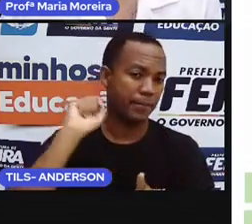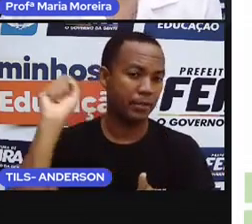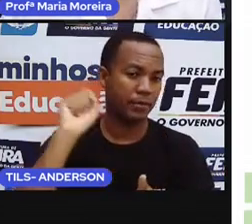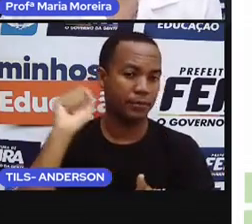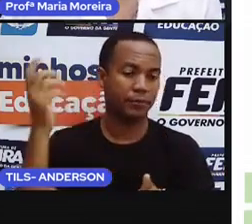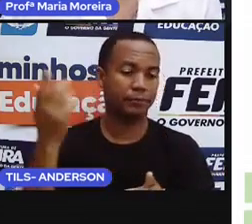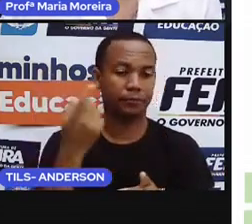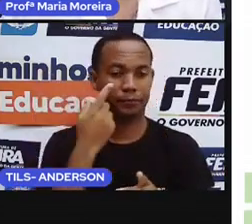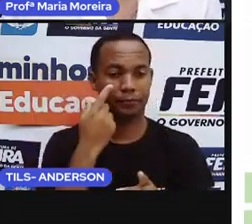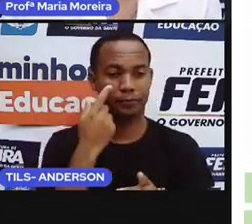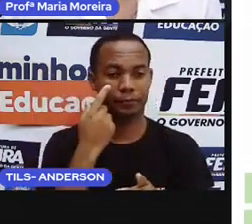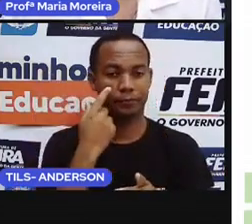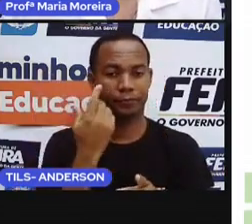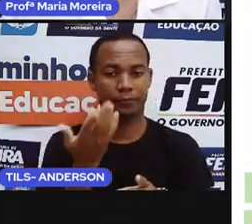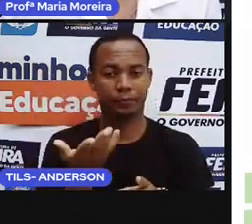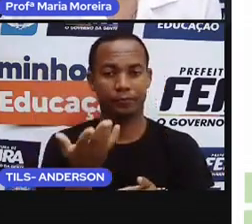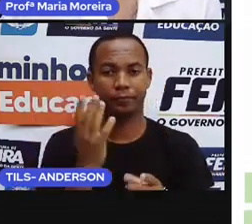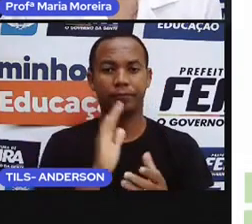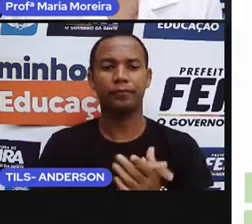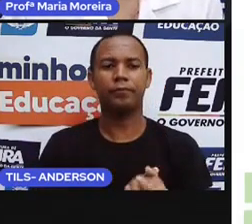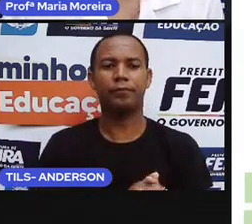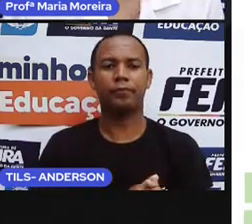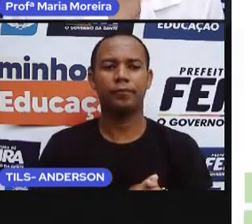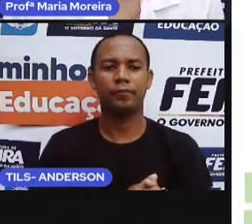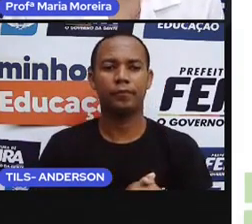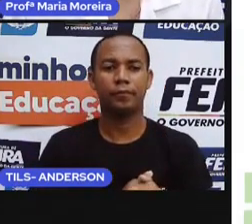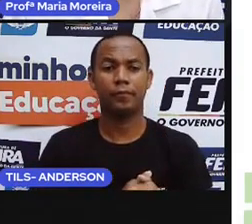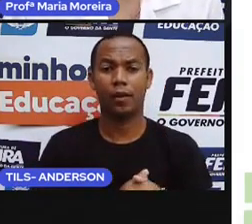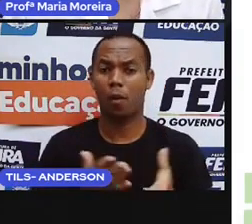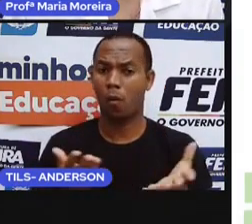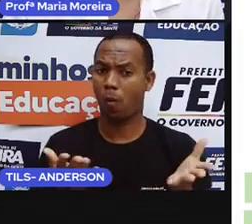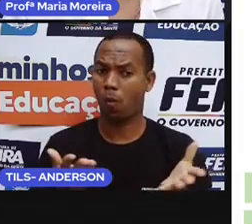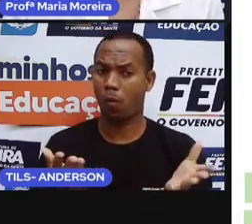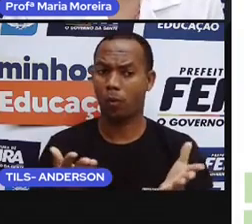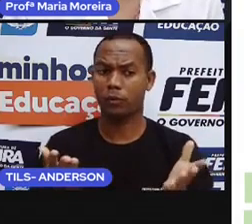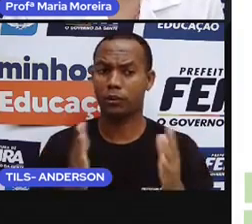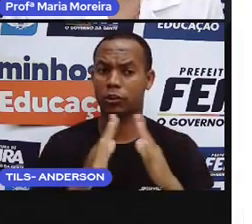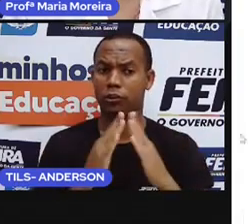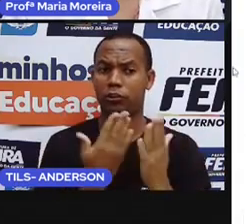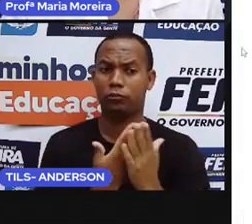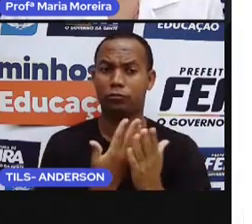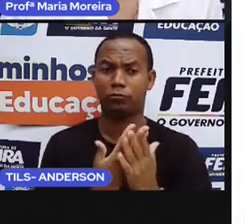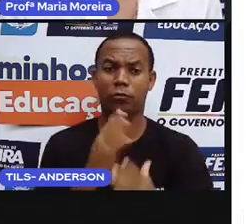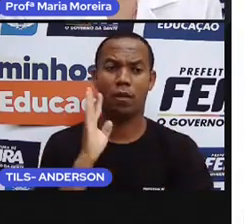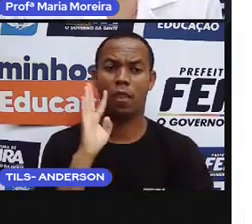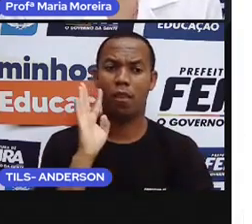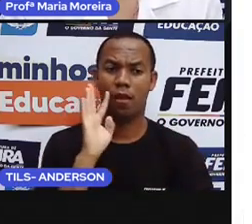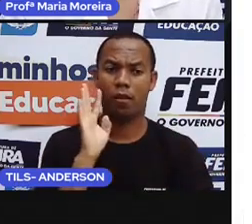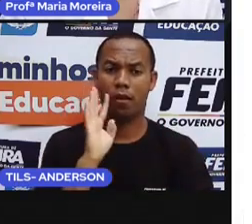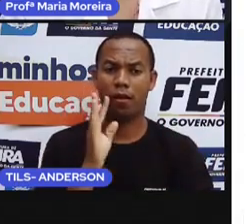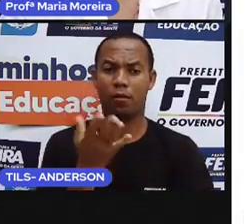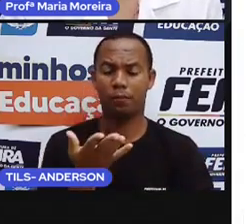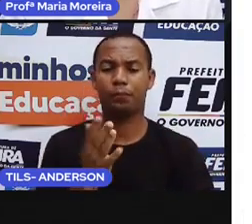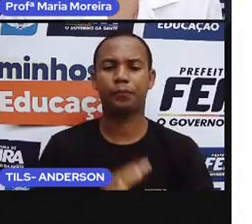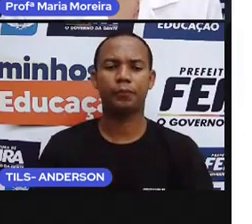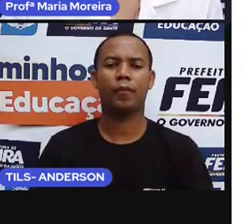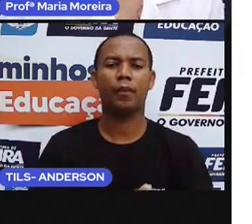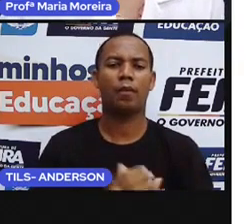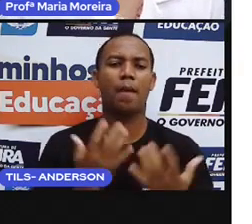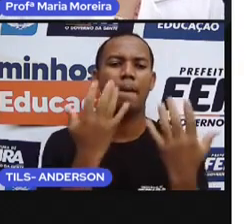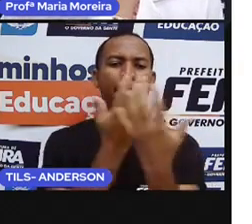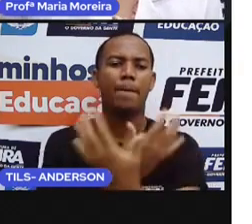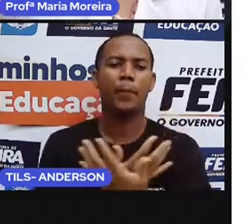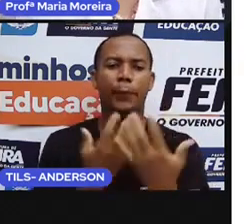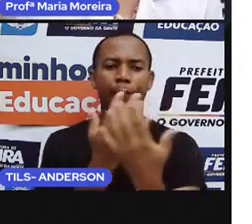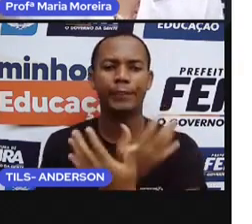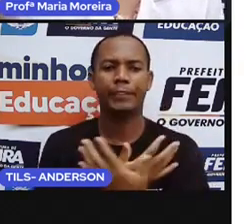e vamos lá! Porque hoje a aula vai ser bem bacana. Bom, a música,